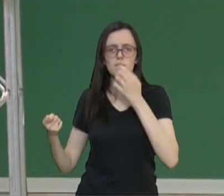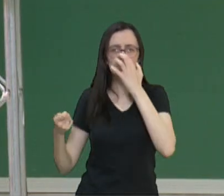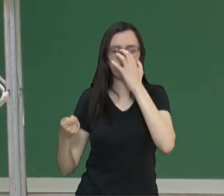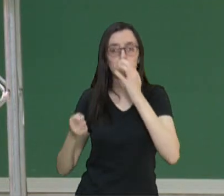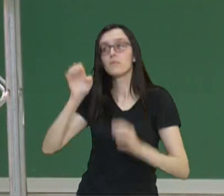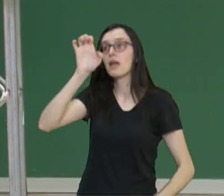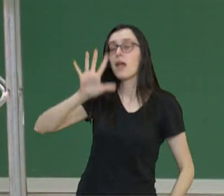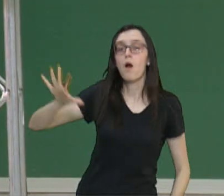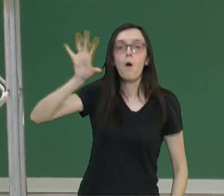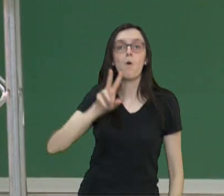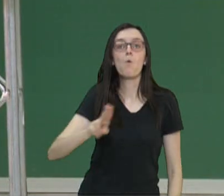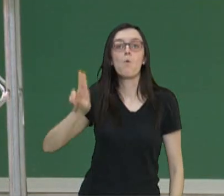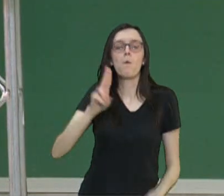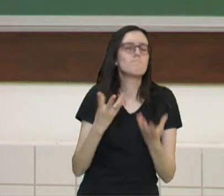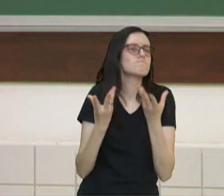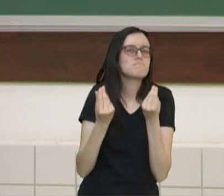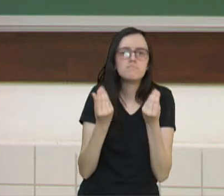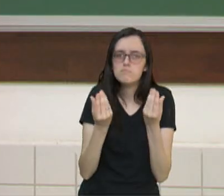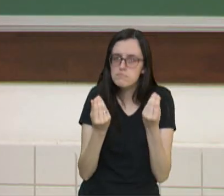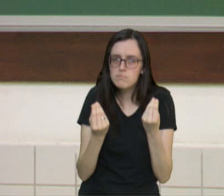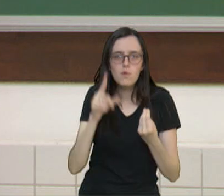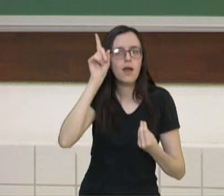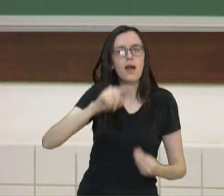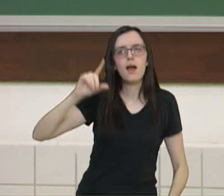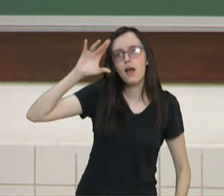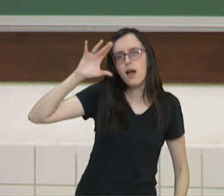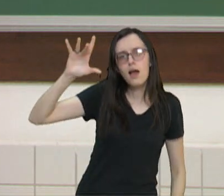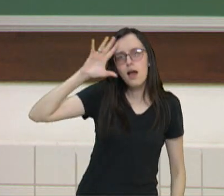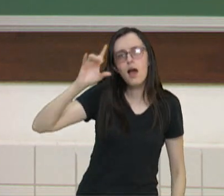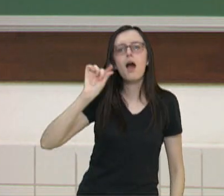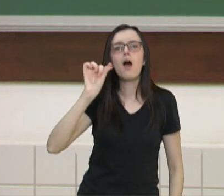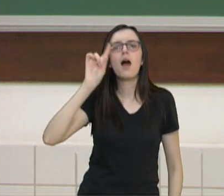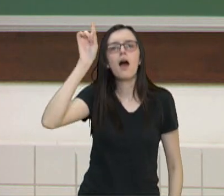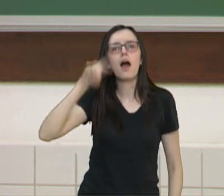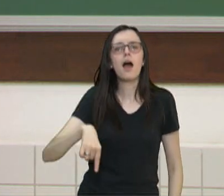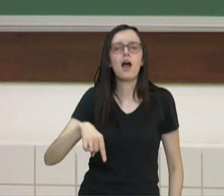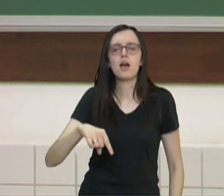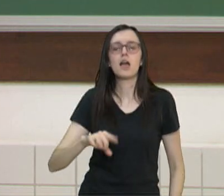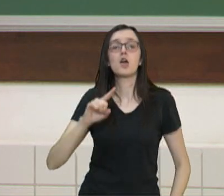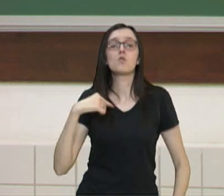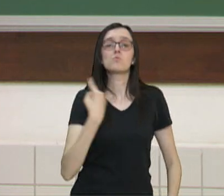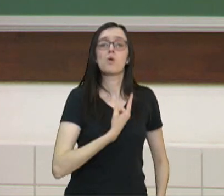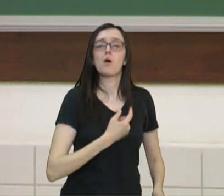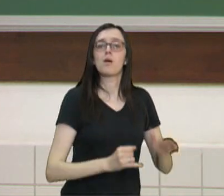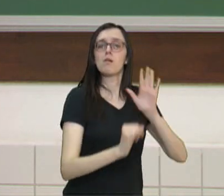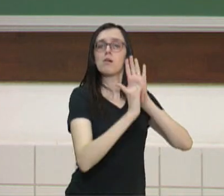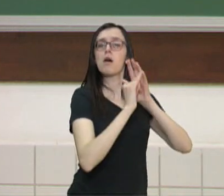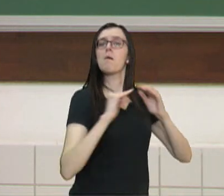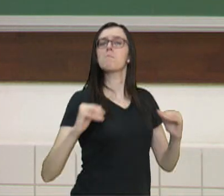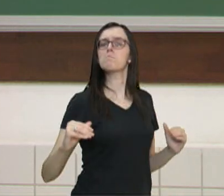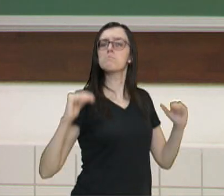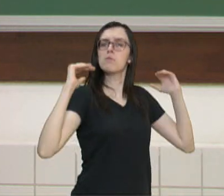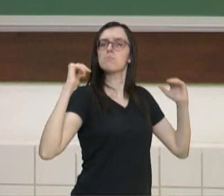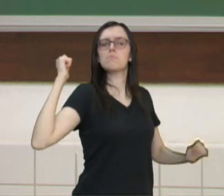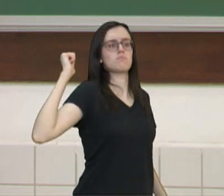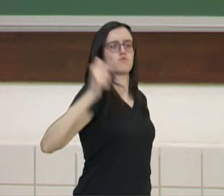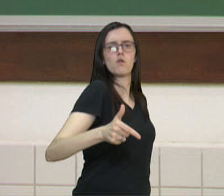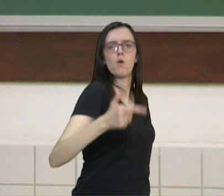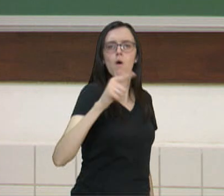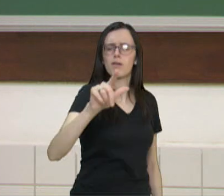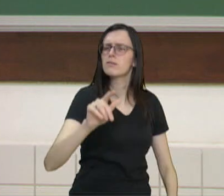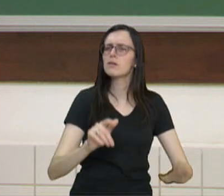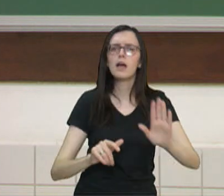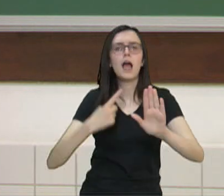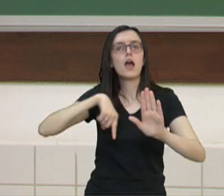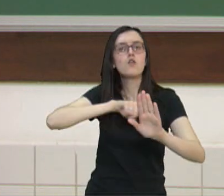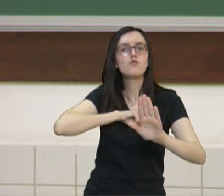a Europa usou muito essas teorias de temos uma identidade cultural superior às outras, então nós